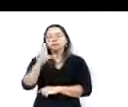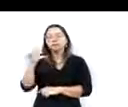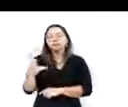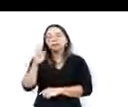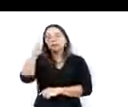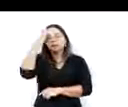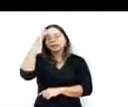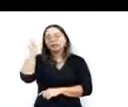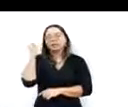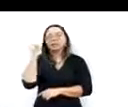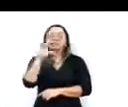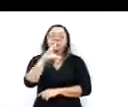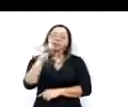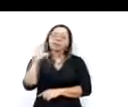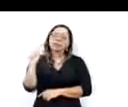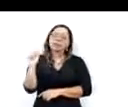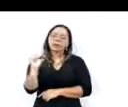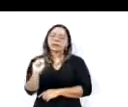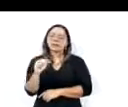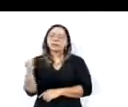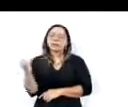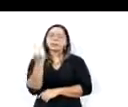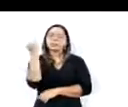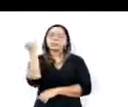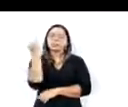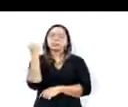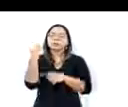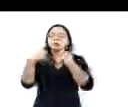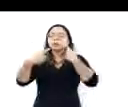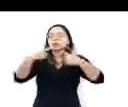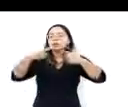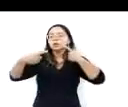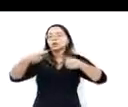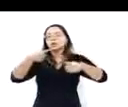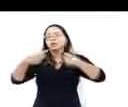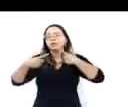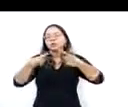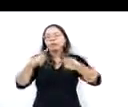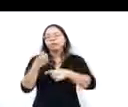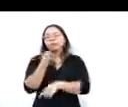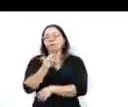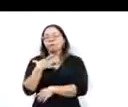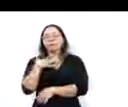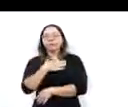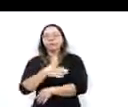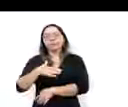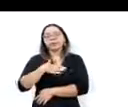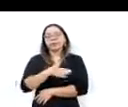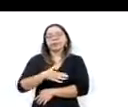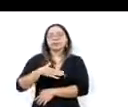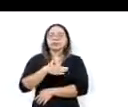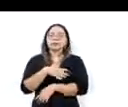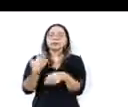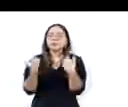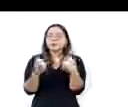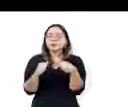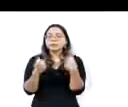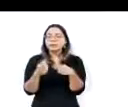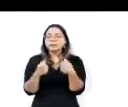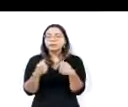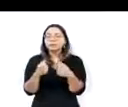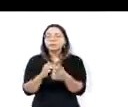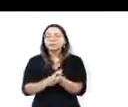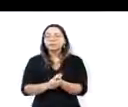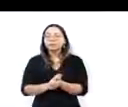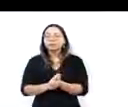tão importante aqui de discussão, uma discussão muito prazerosa e ao mesmo tempo necessária. Inicialmente